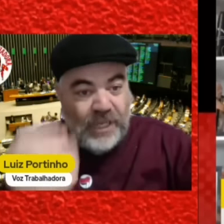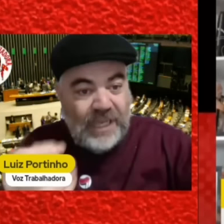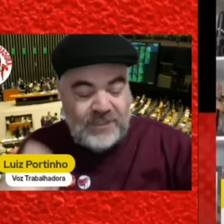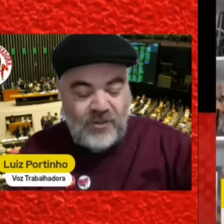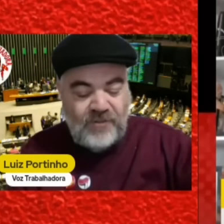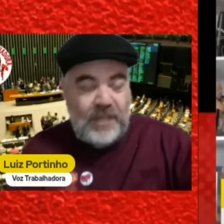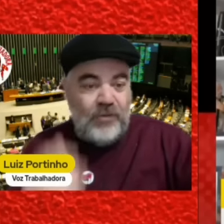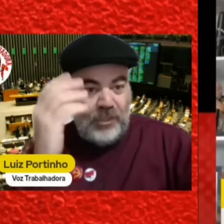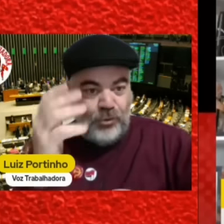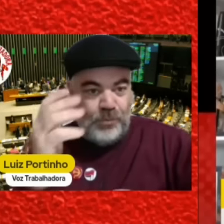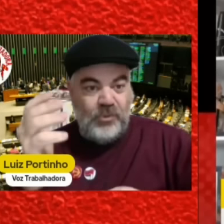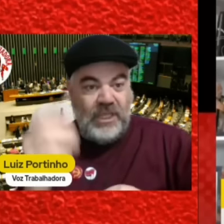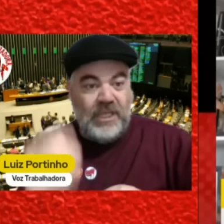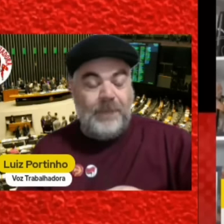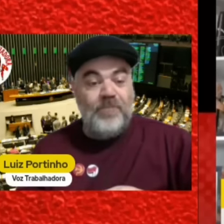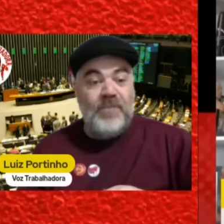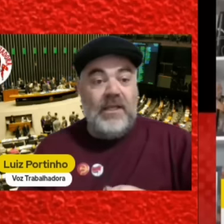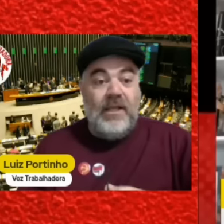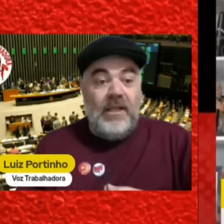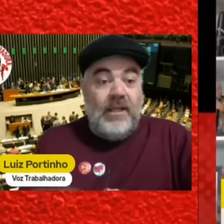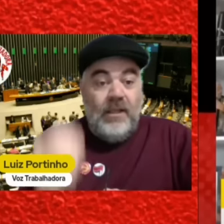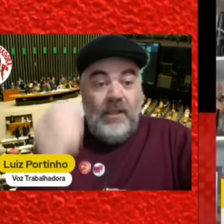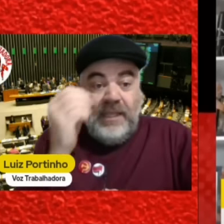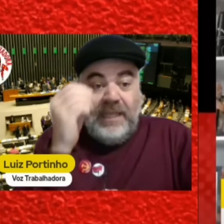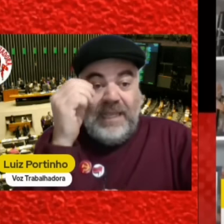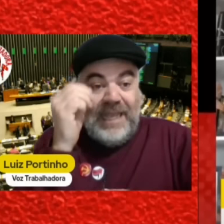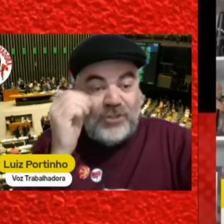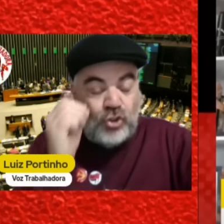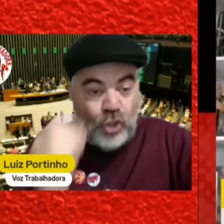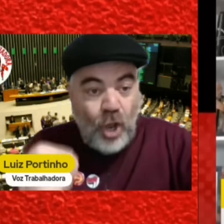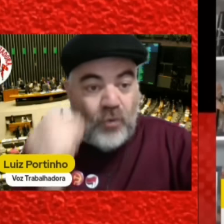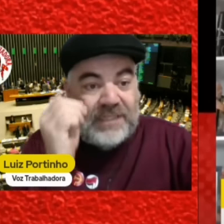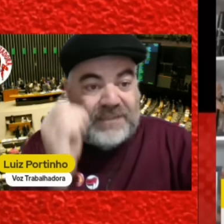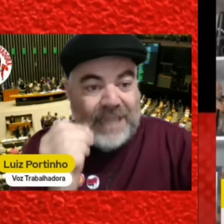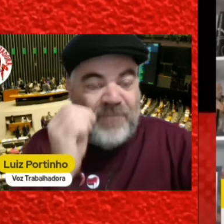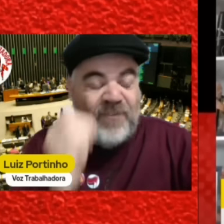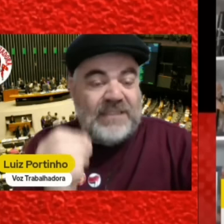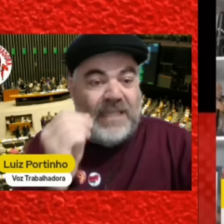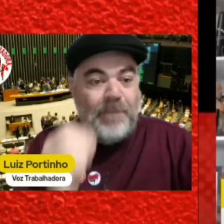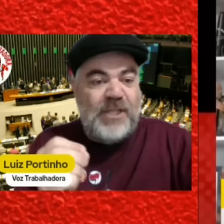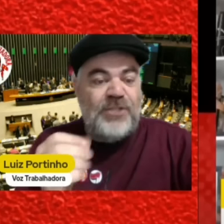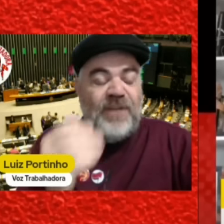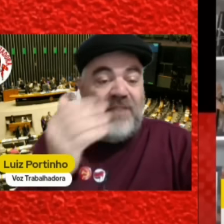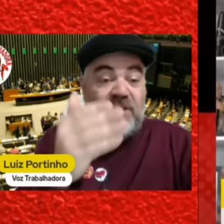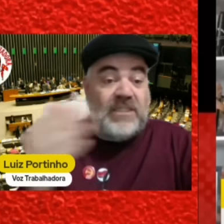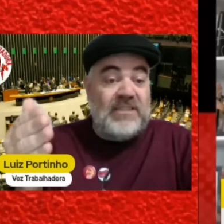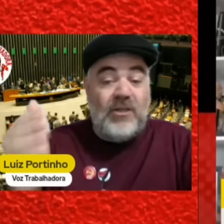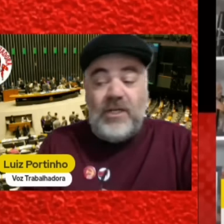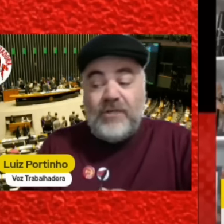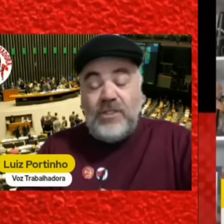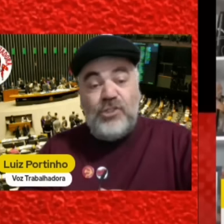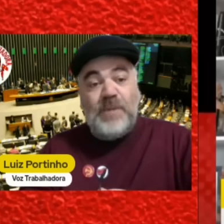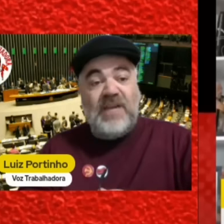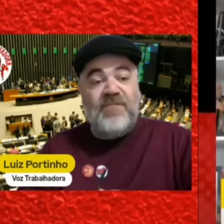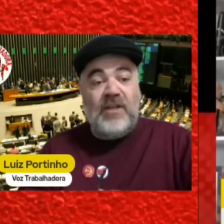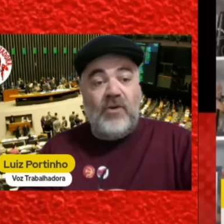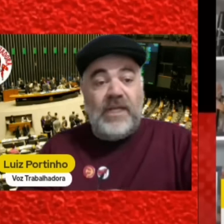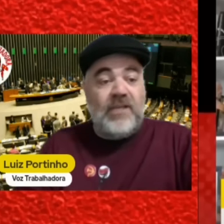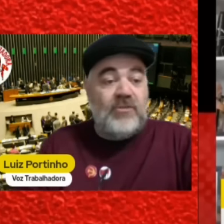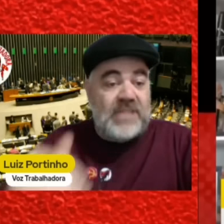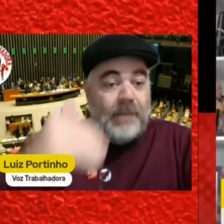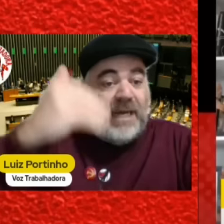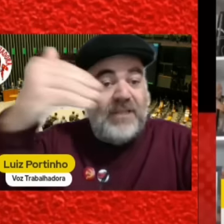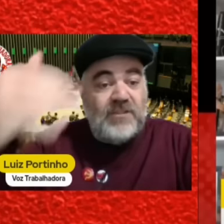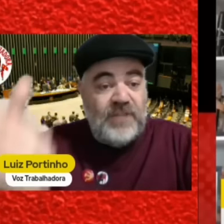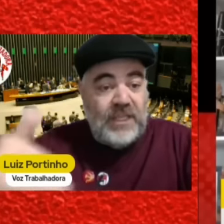brucutu esse, Rovai, o tal do Brunini, é só o que ele sabe fazer, patifar. Vocês viram ali que o Lindbergh falou, né?